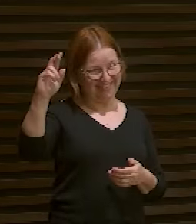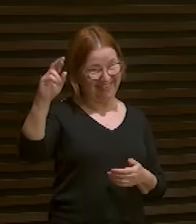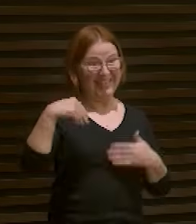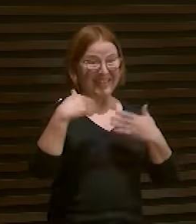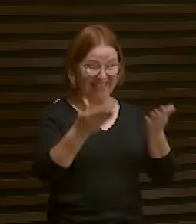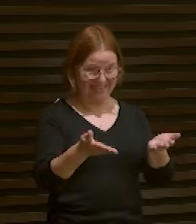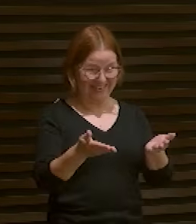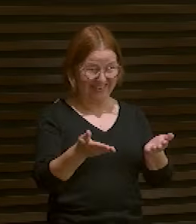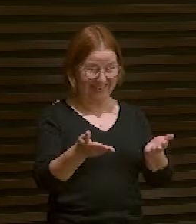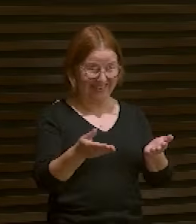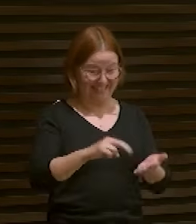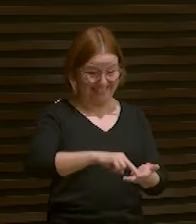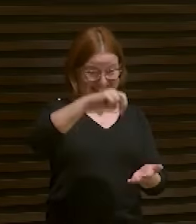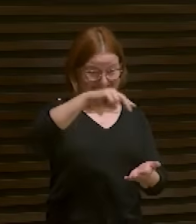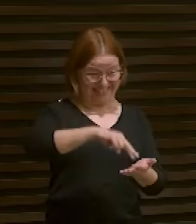deu.